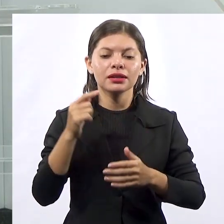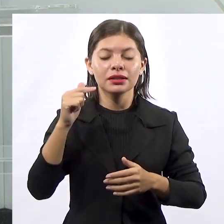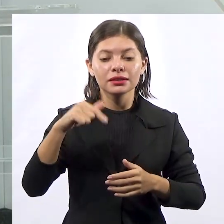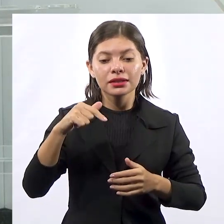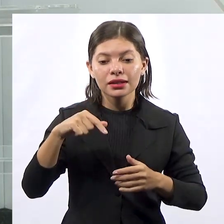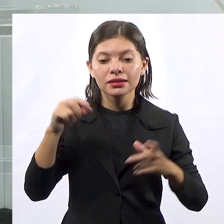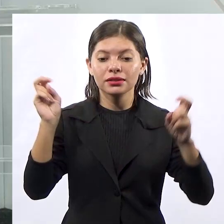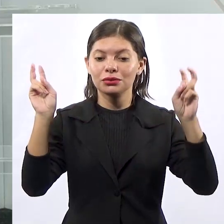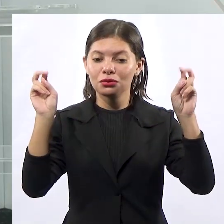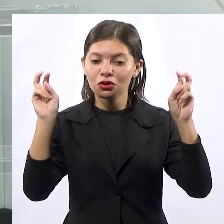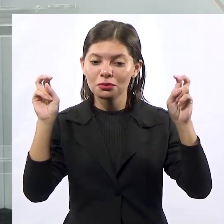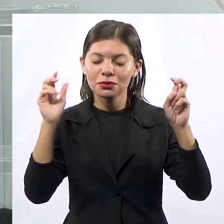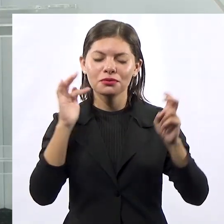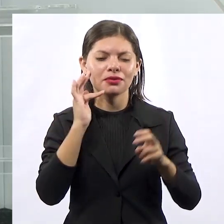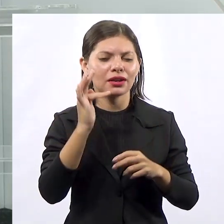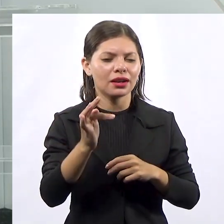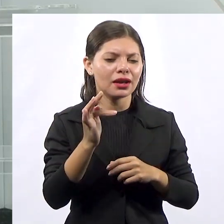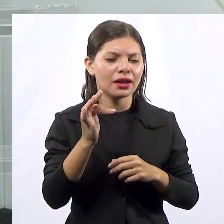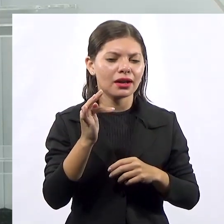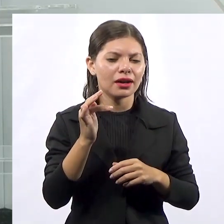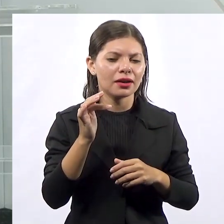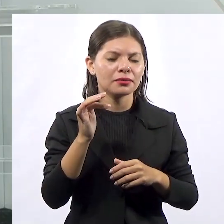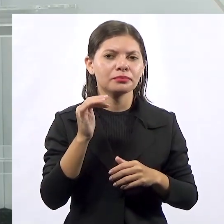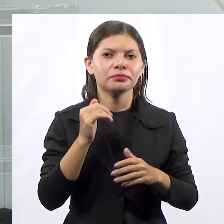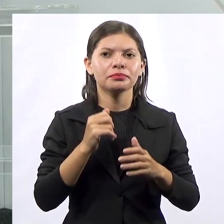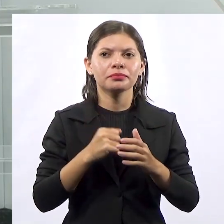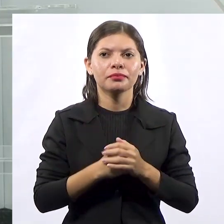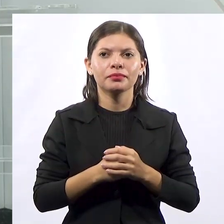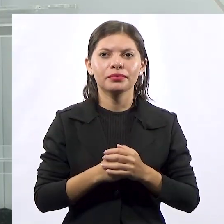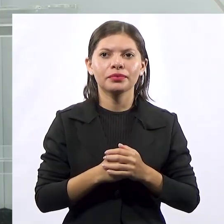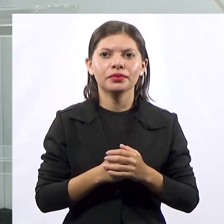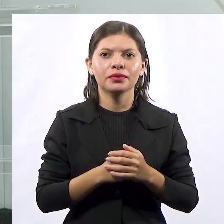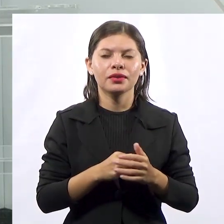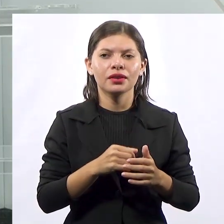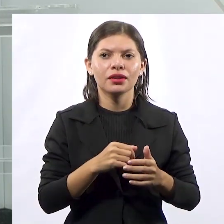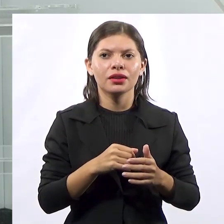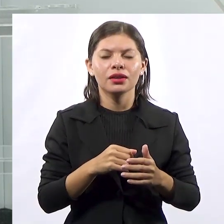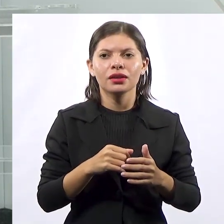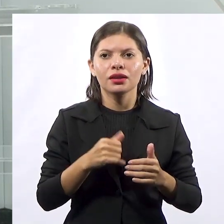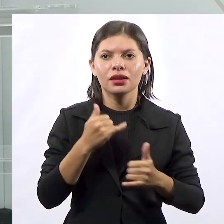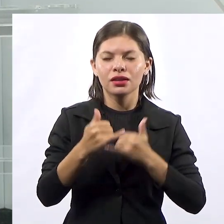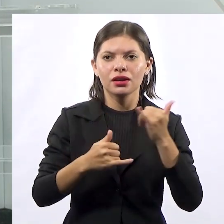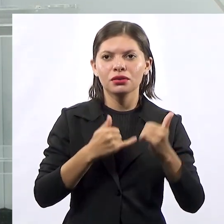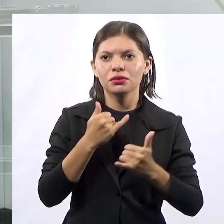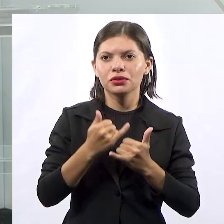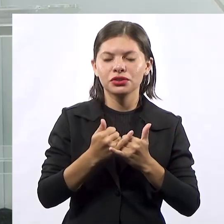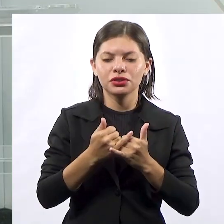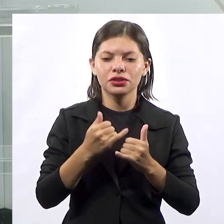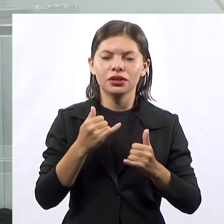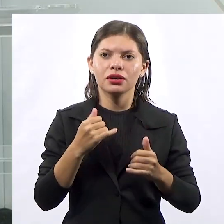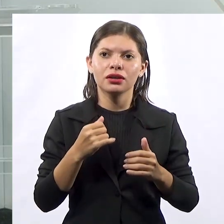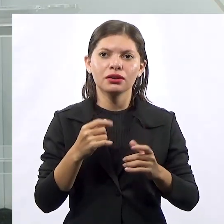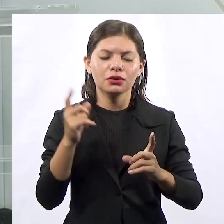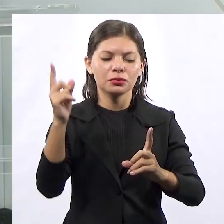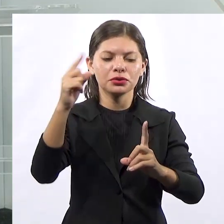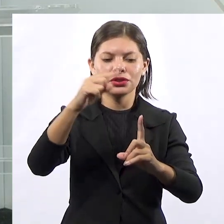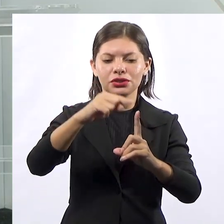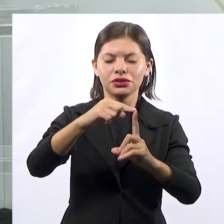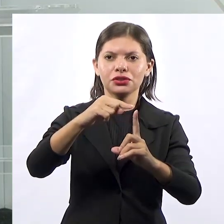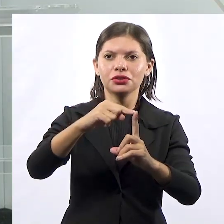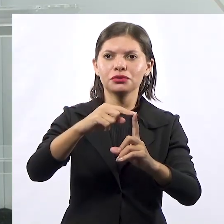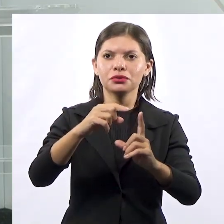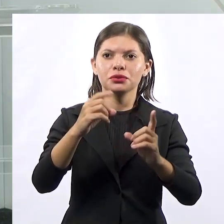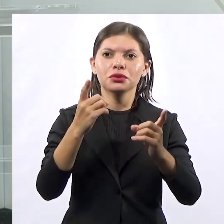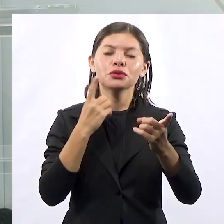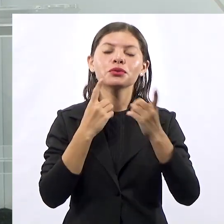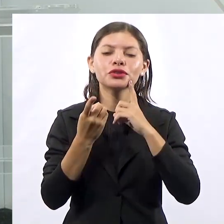neste tópico irei abordar, por exemplo, a tecnologia. O objetivo